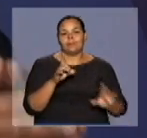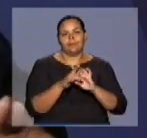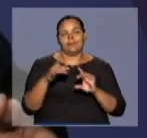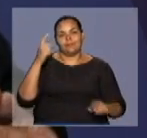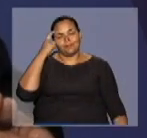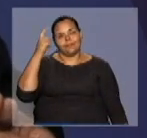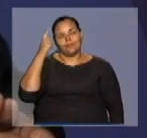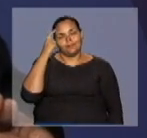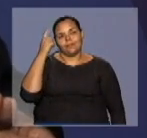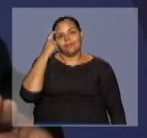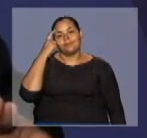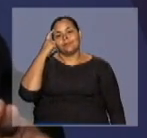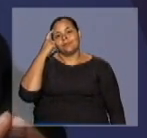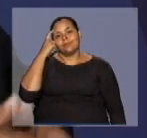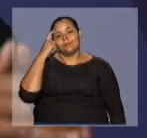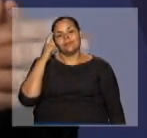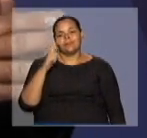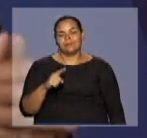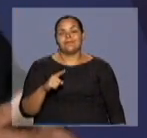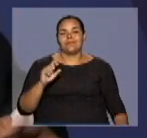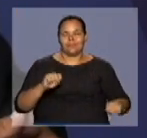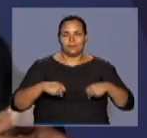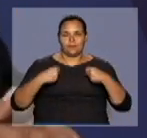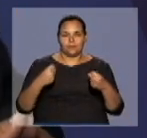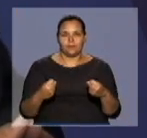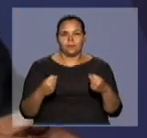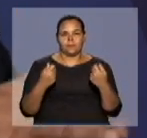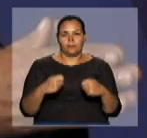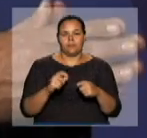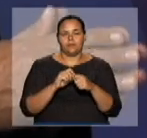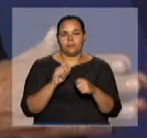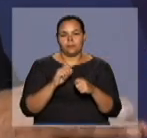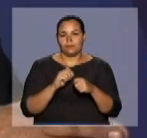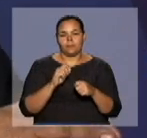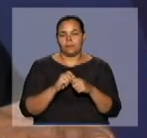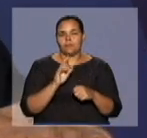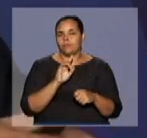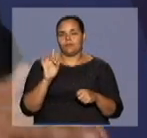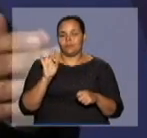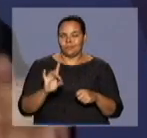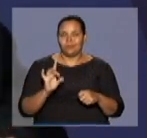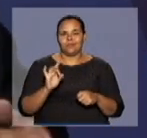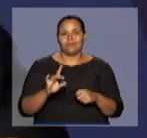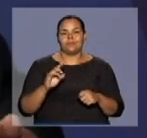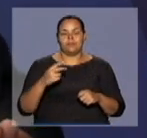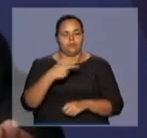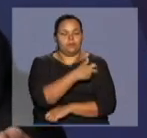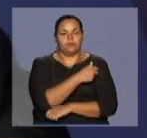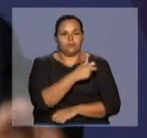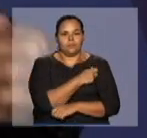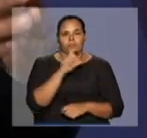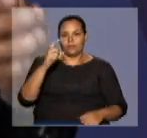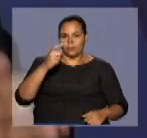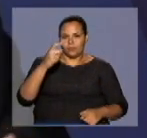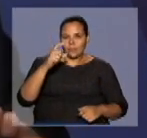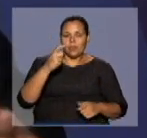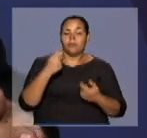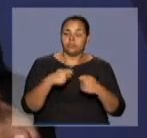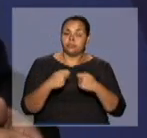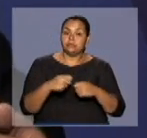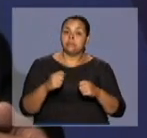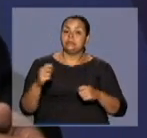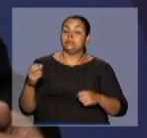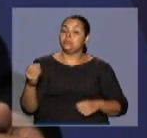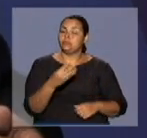de pensar da seguinte maneira: o esforço tem que ser feito não só para produzir mais vacinas, o governo federal